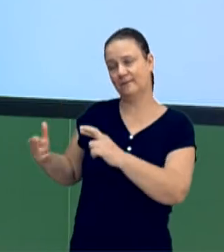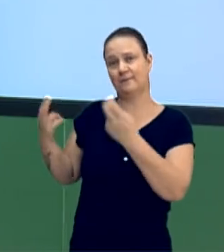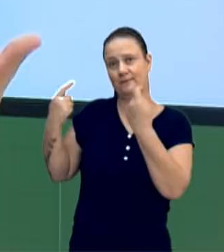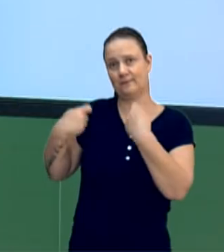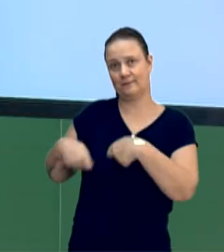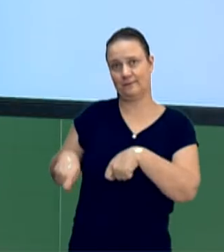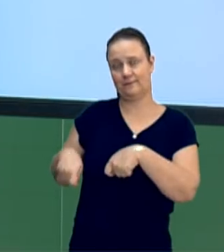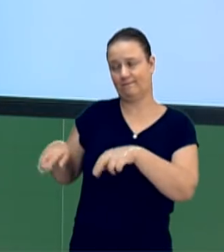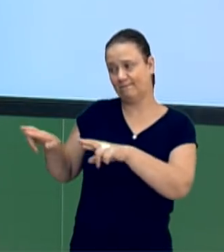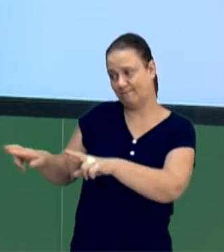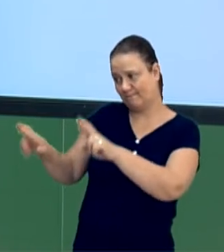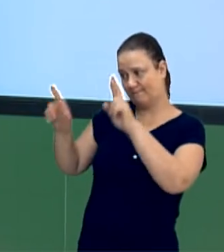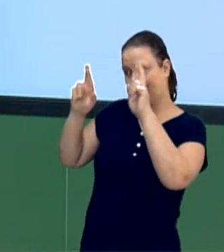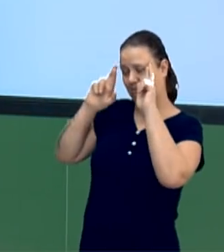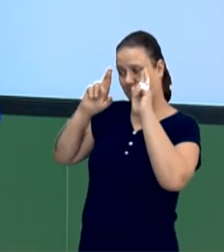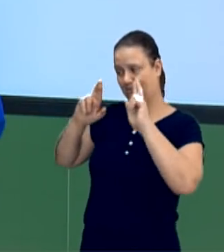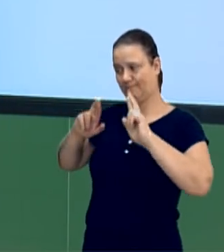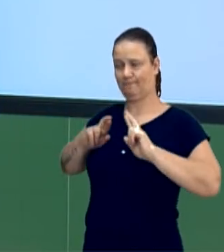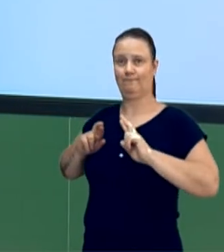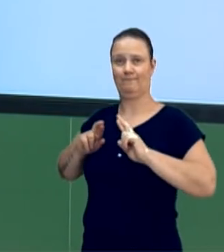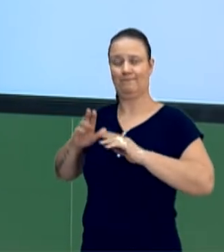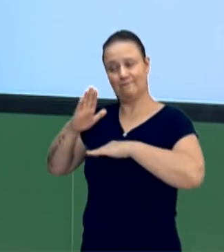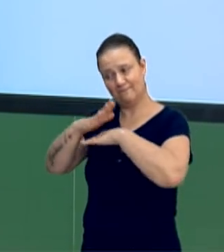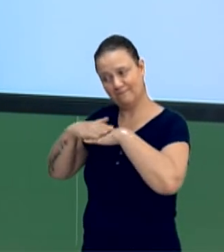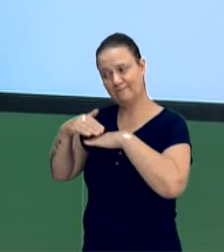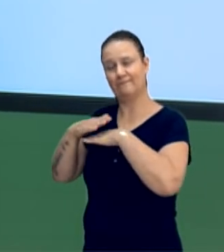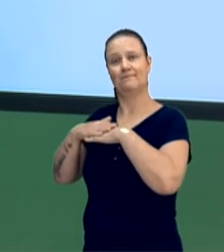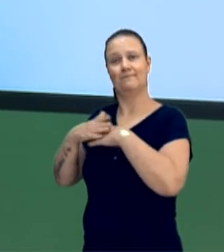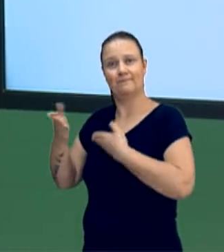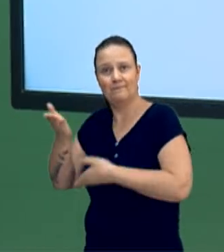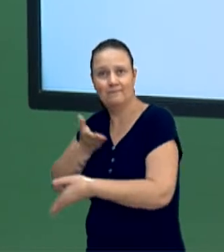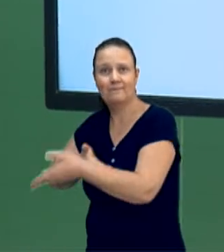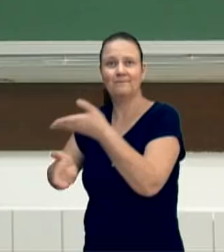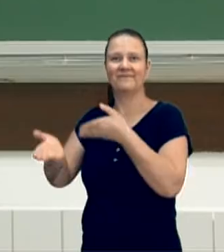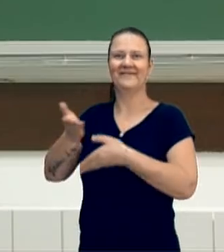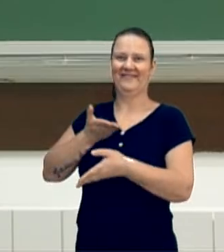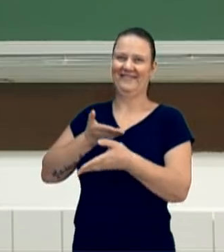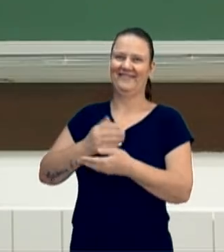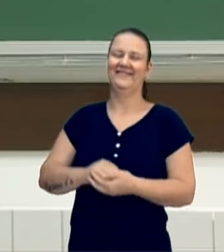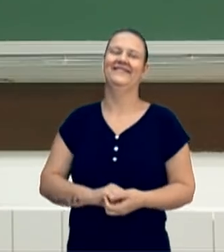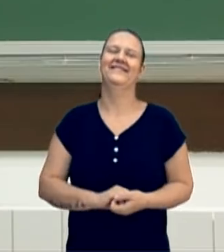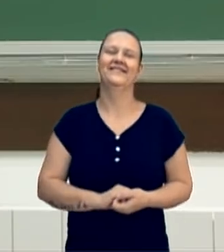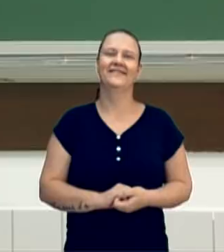respeitado, tratado de uma forma carinhosa, afetiva. Tudo bem?